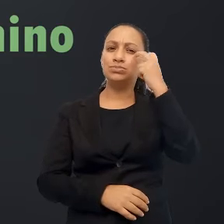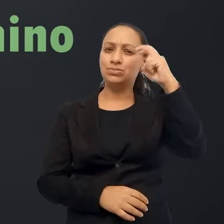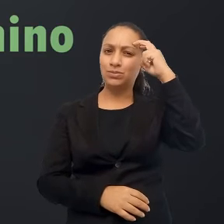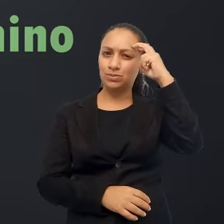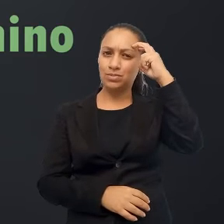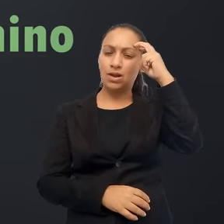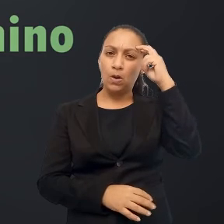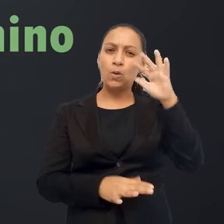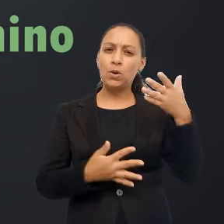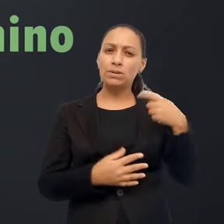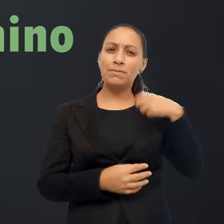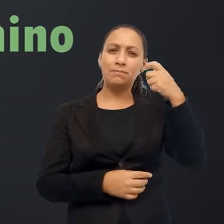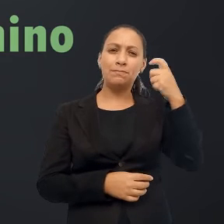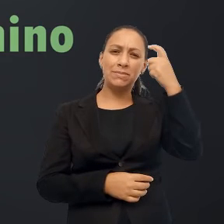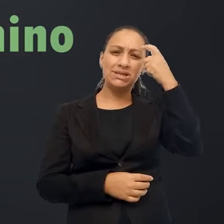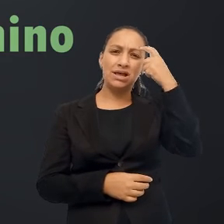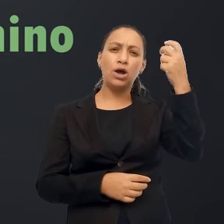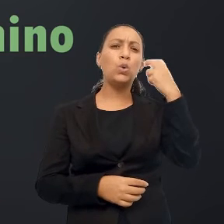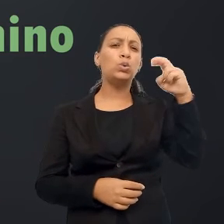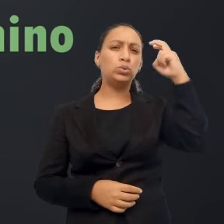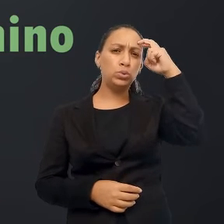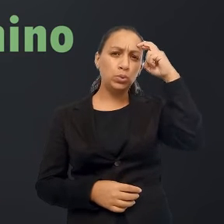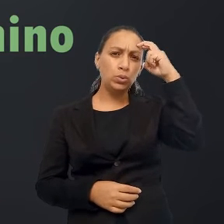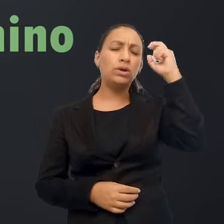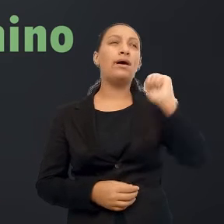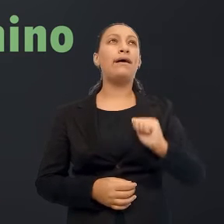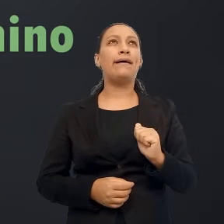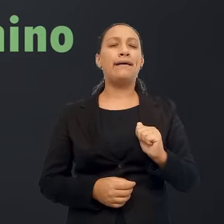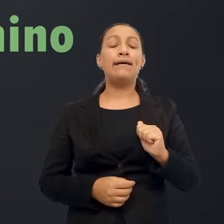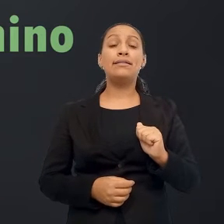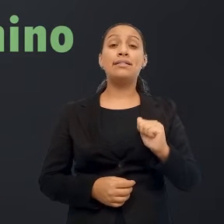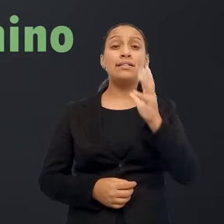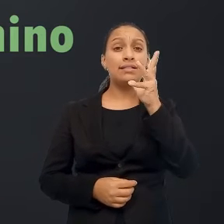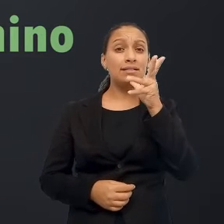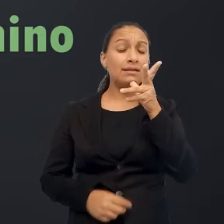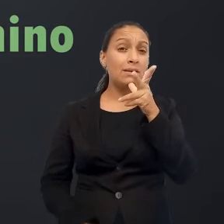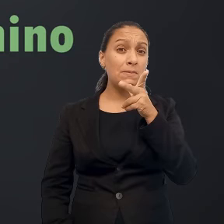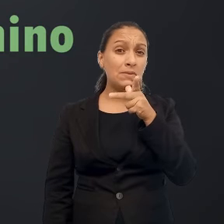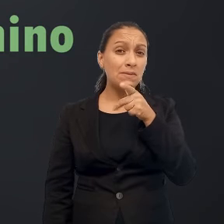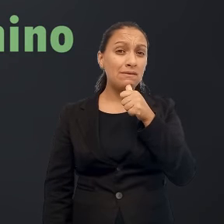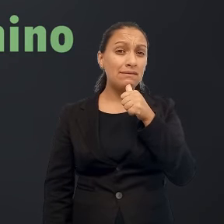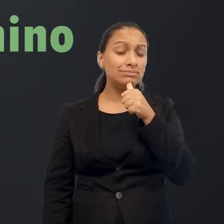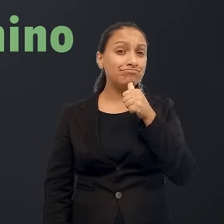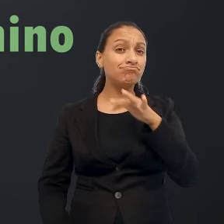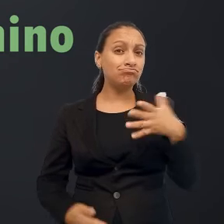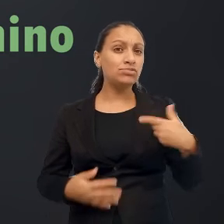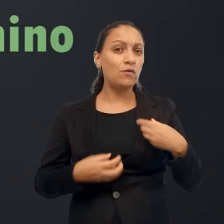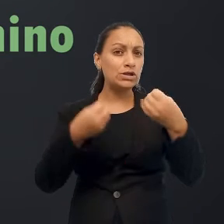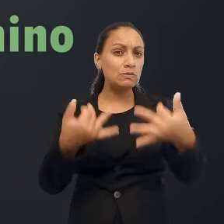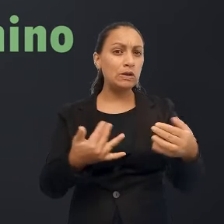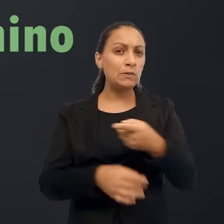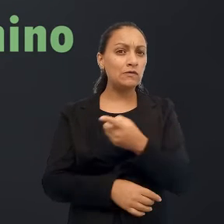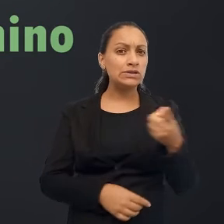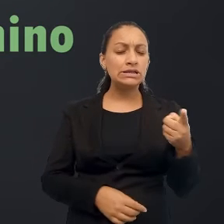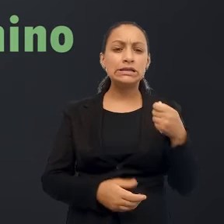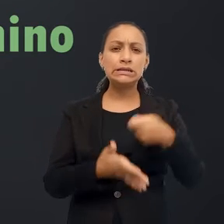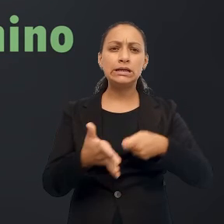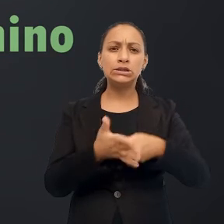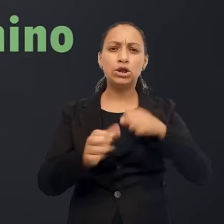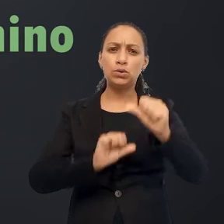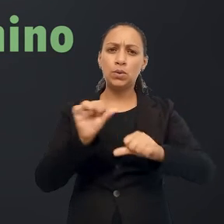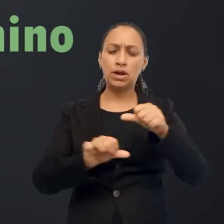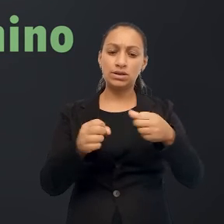gente vai pensar em cultura, a gente demora, né? E aí eu vou dizer para vocês que se a gente tenta trocar as coisas